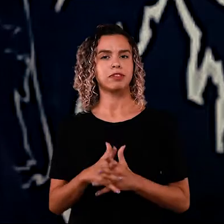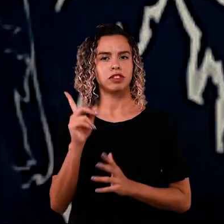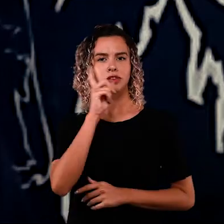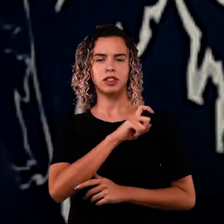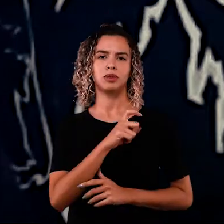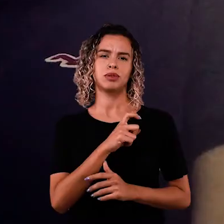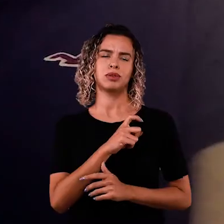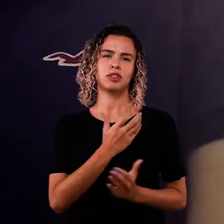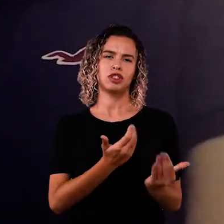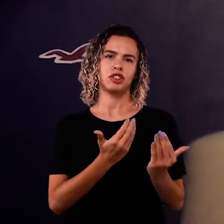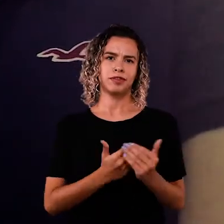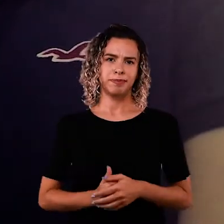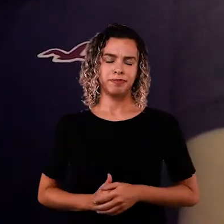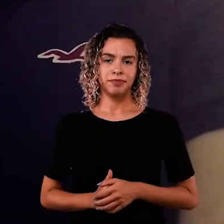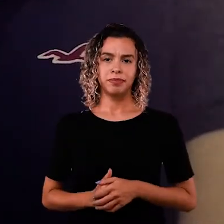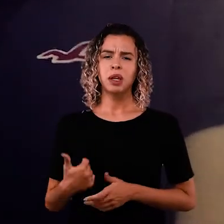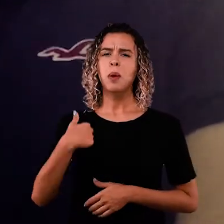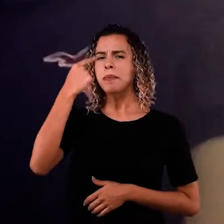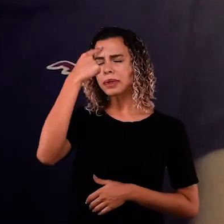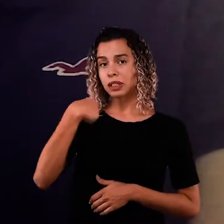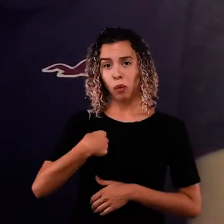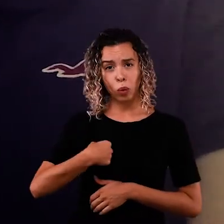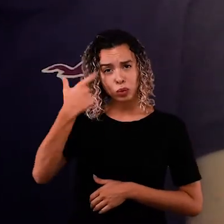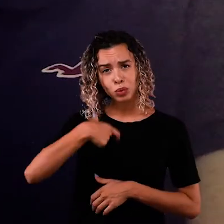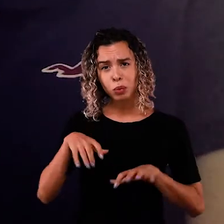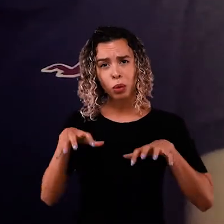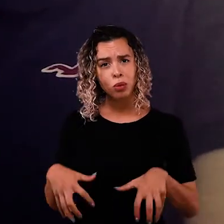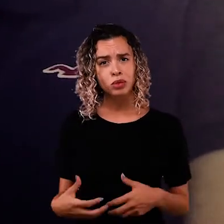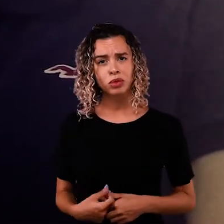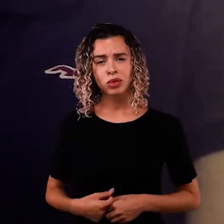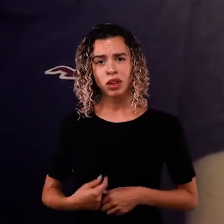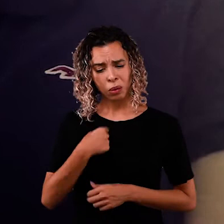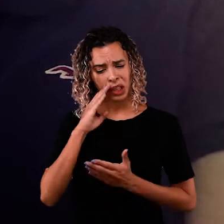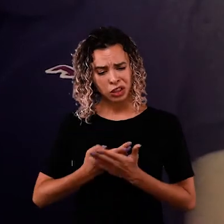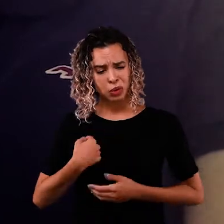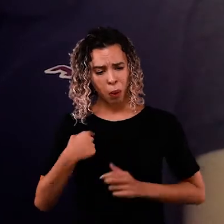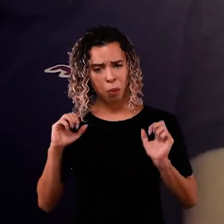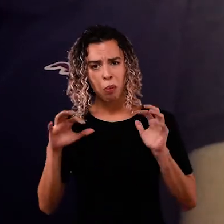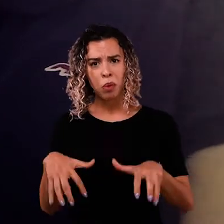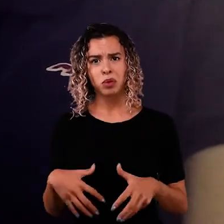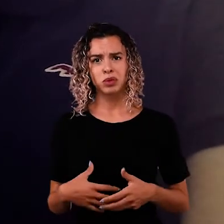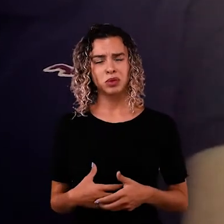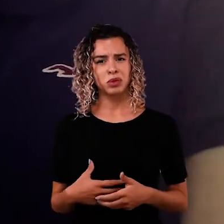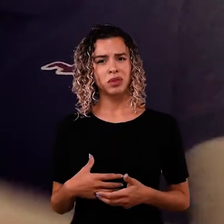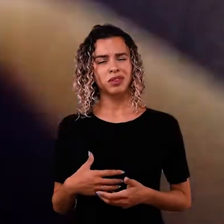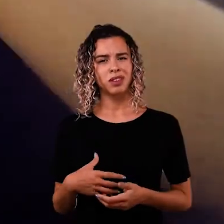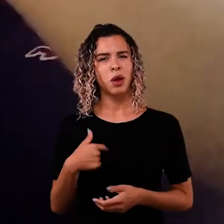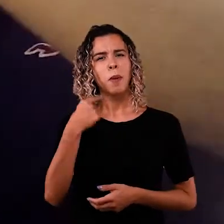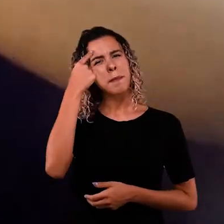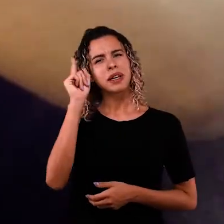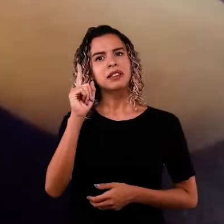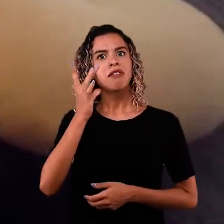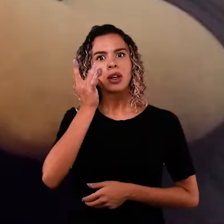a fase da adolescência. Fernanda. Eu achava que era um monstro. Eu acreditava que era um monstro, uma criatura. Eu não